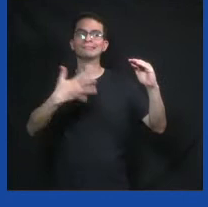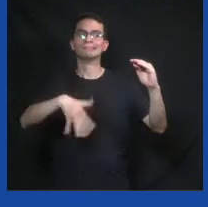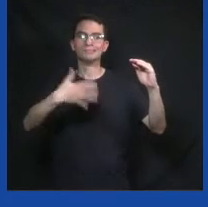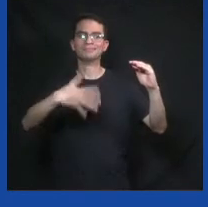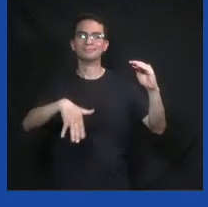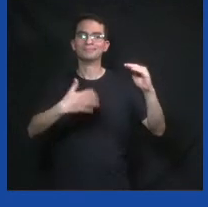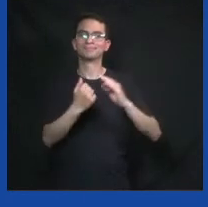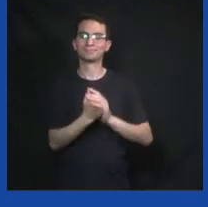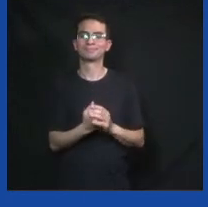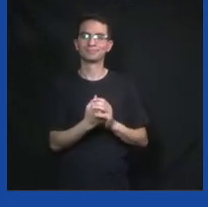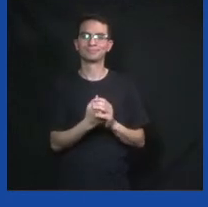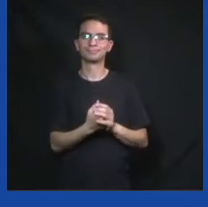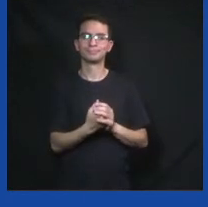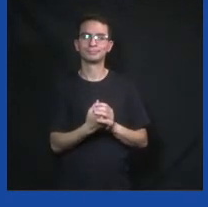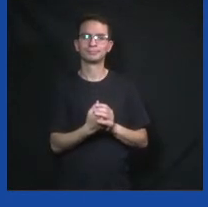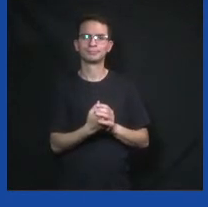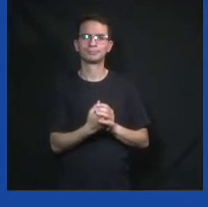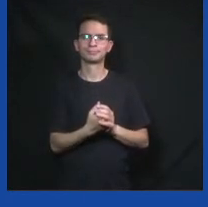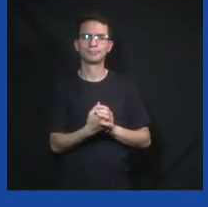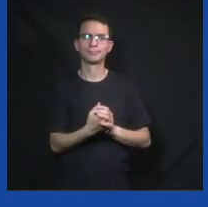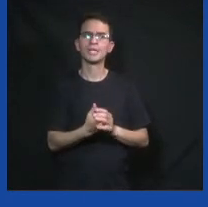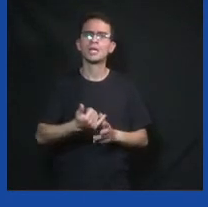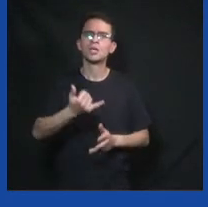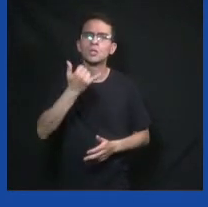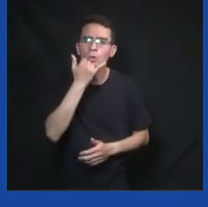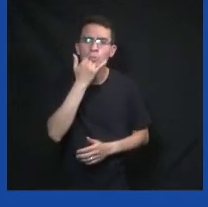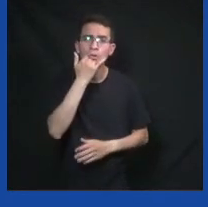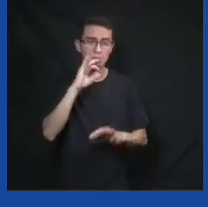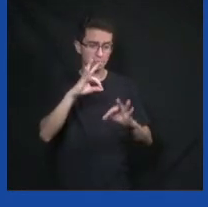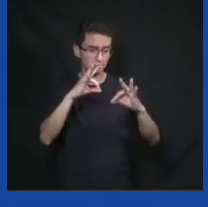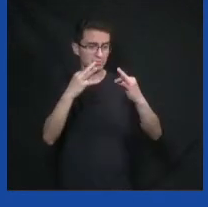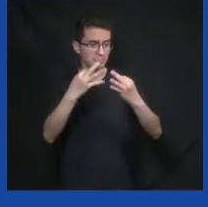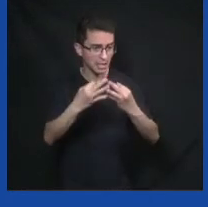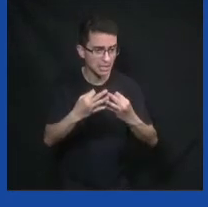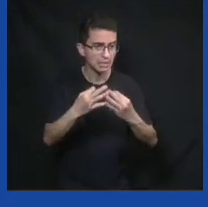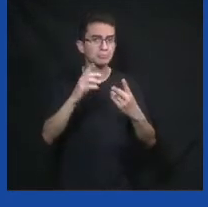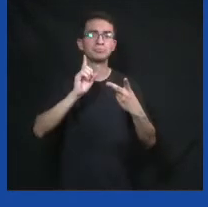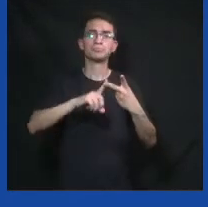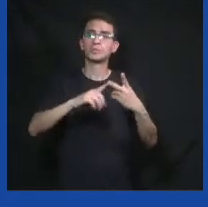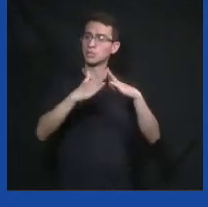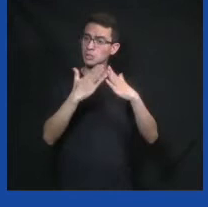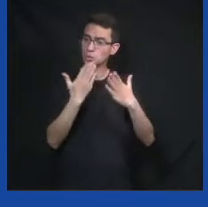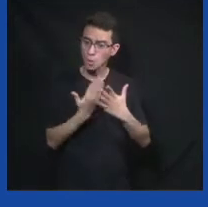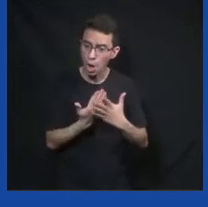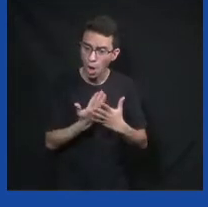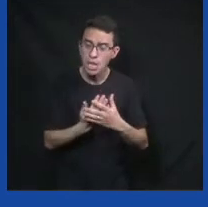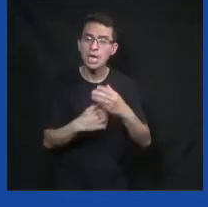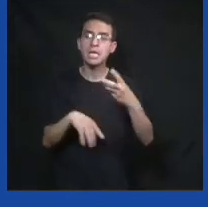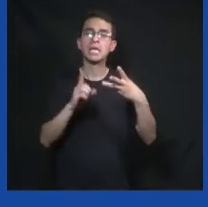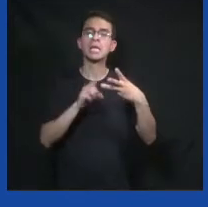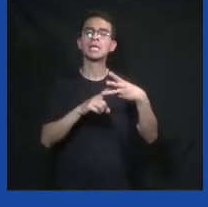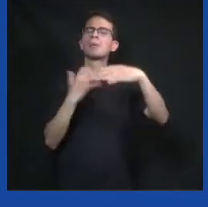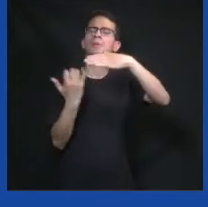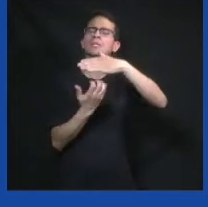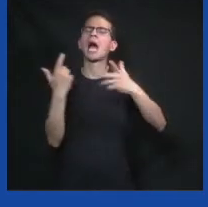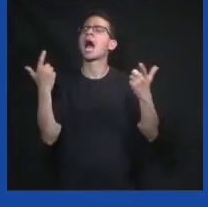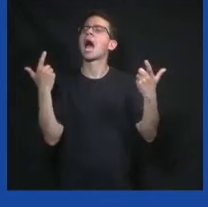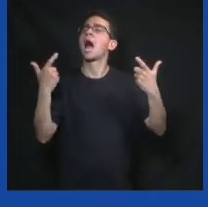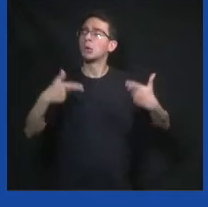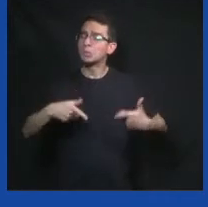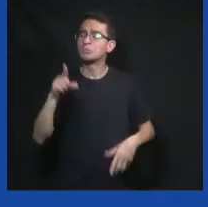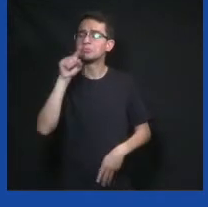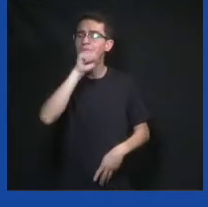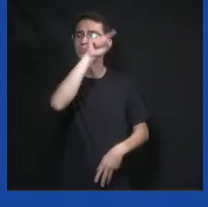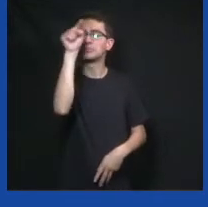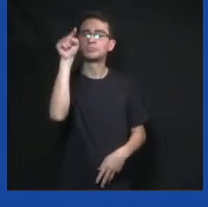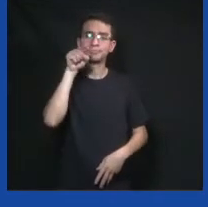Então, é na família que eu vou aprender? É na empresa? É na escola? Afinal, é onde? E olha, tem gente perguntando aqui sobre o